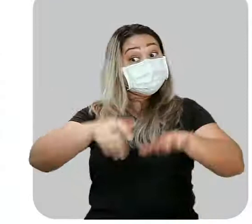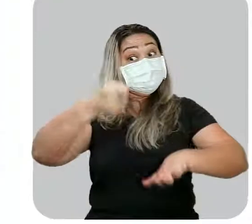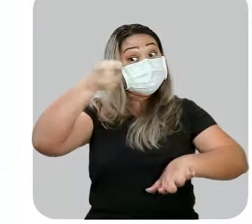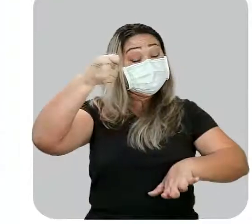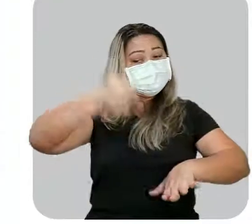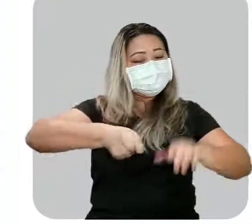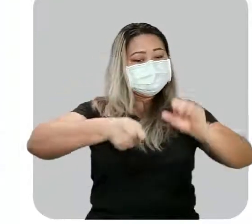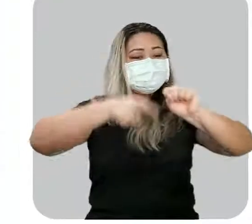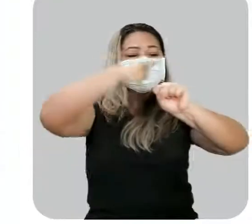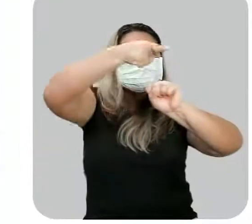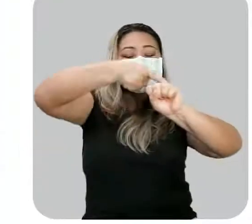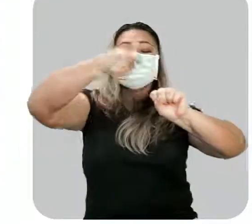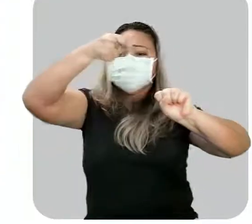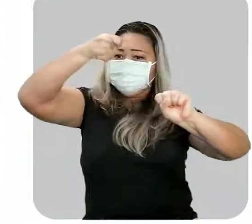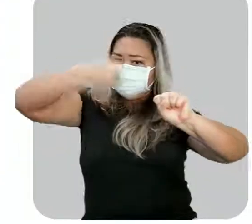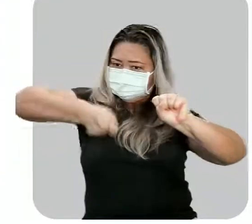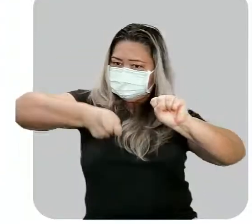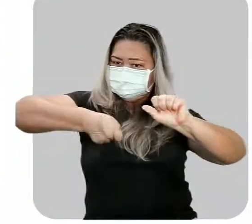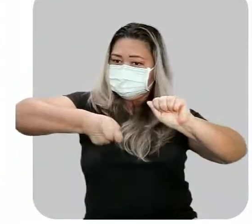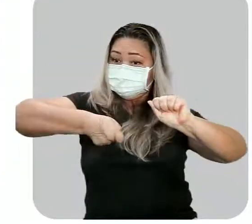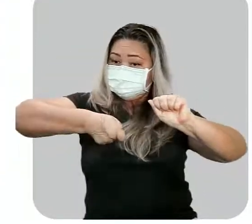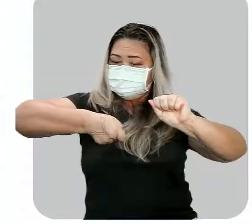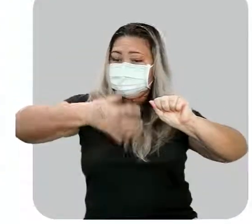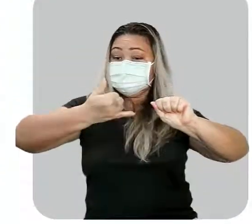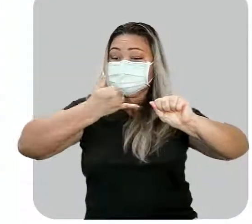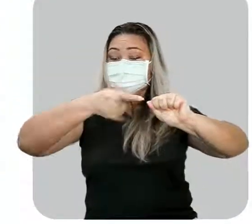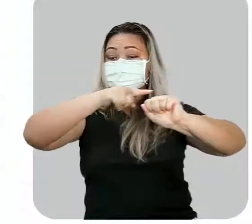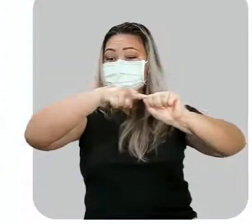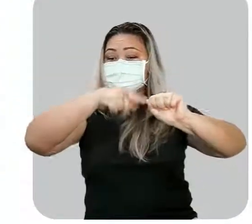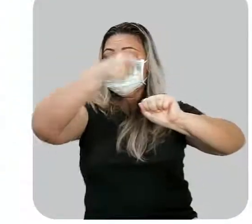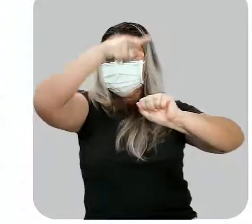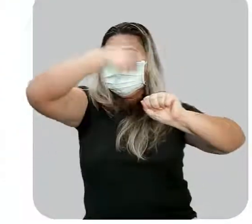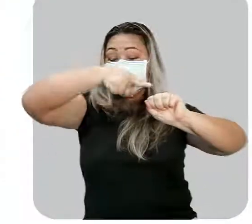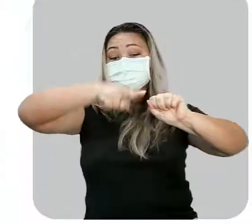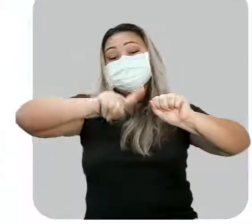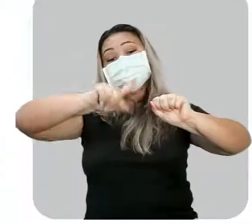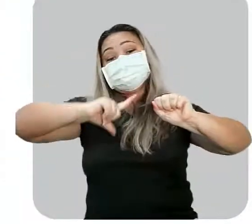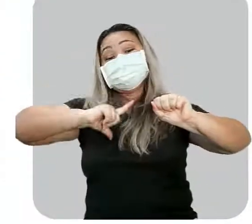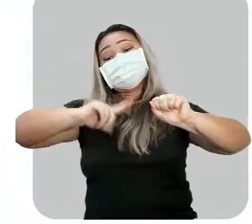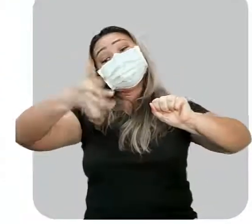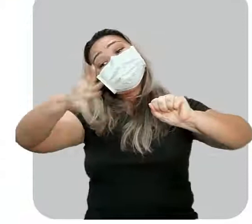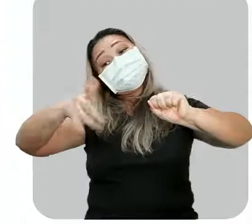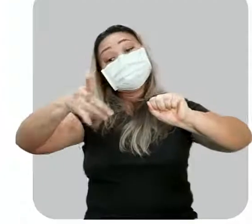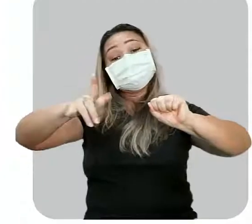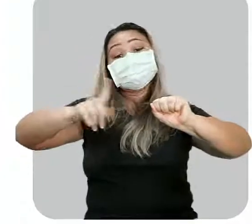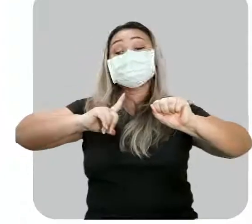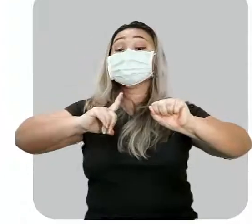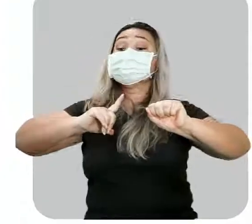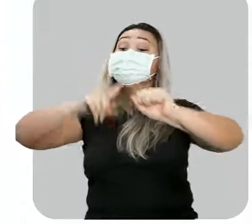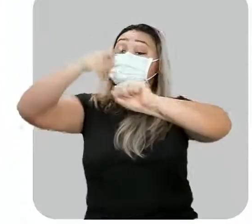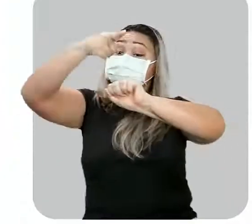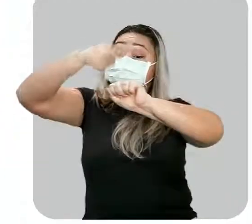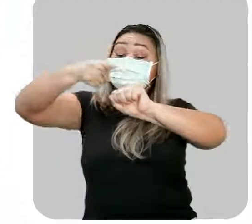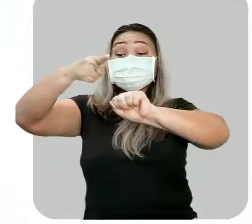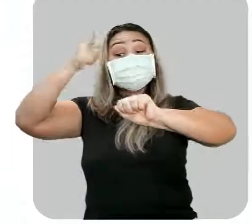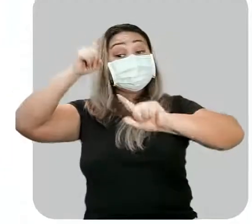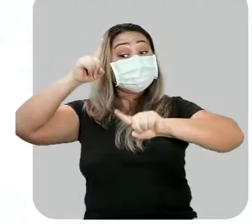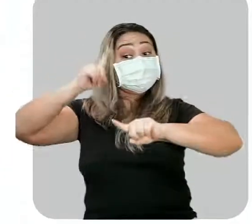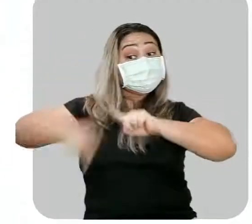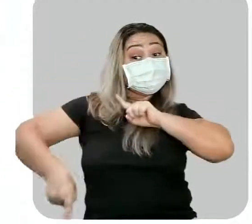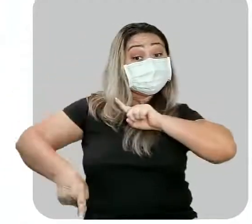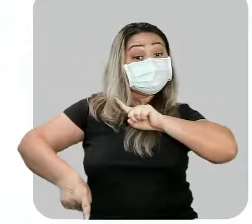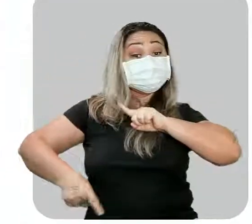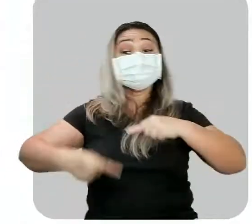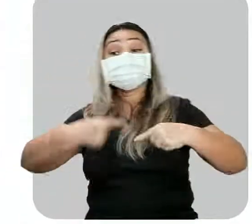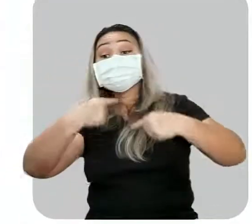obrigatória, crase quando é facultativa, crase quando é proibida e